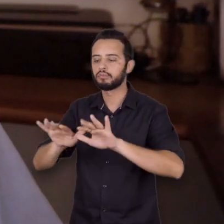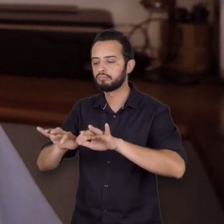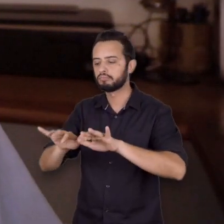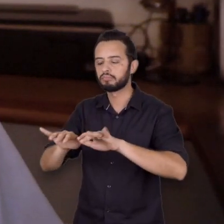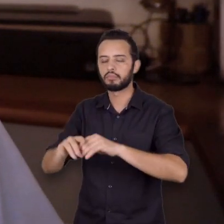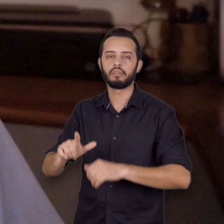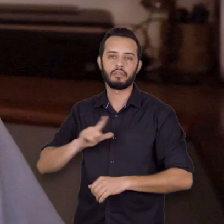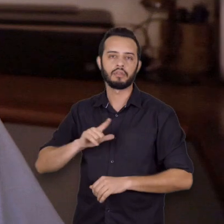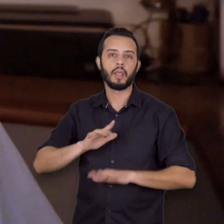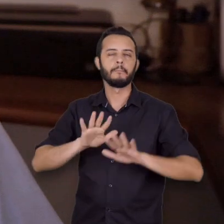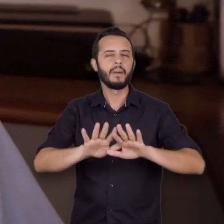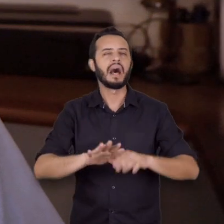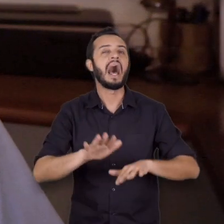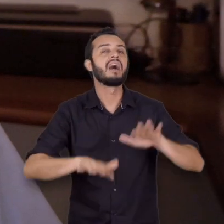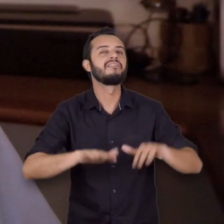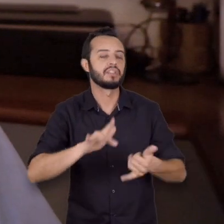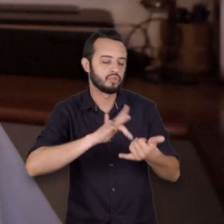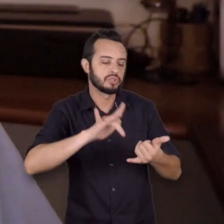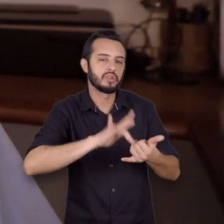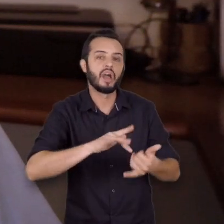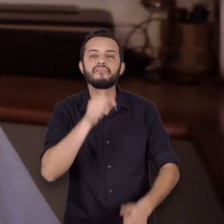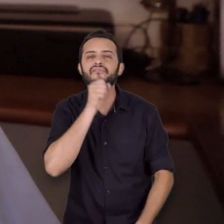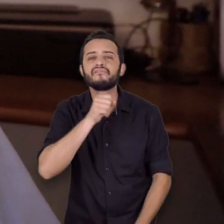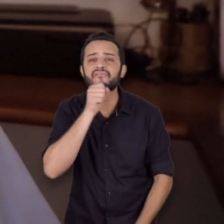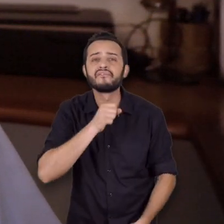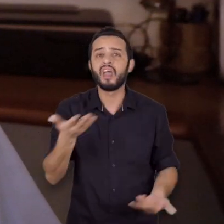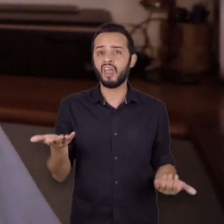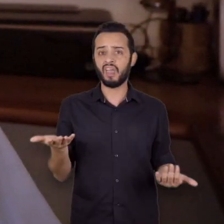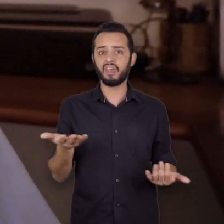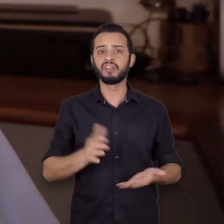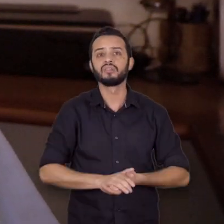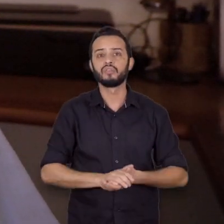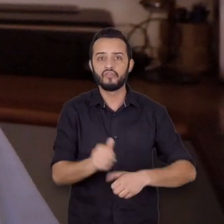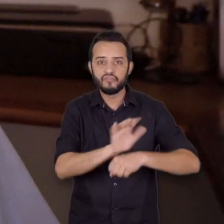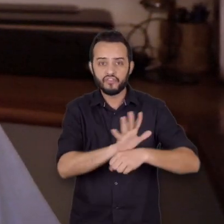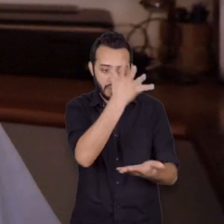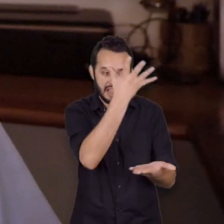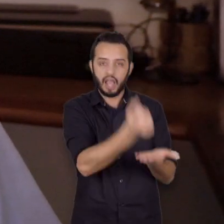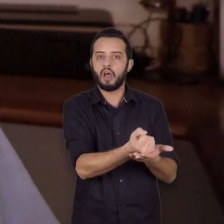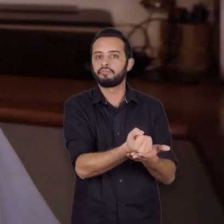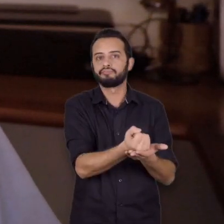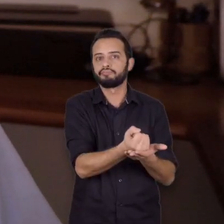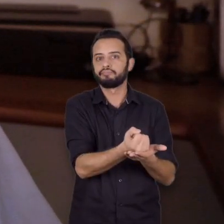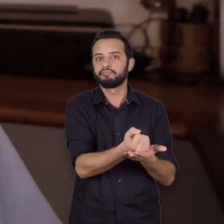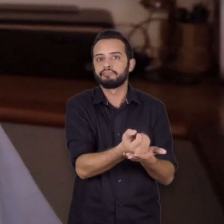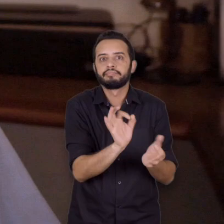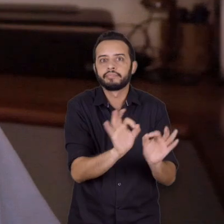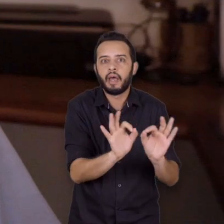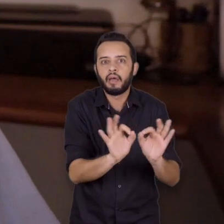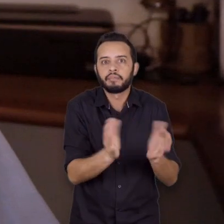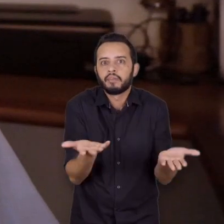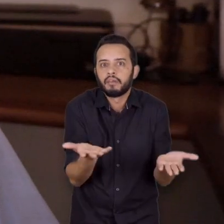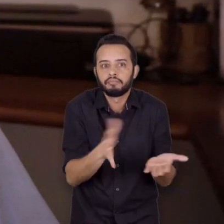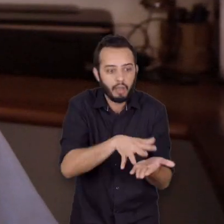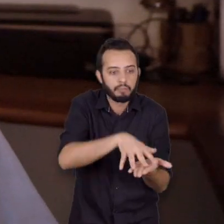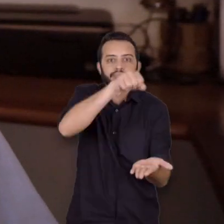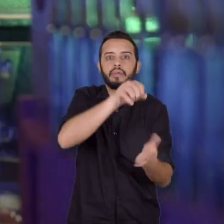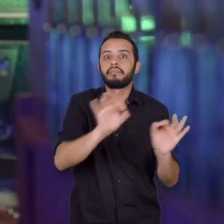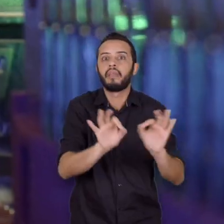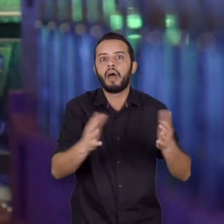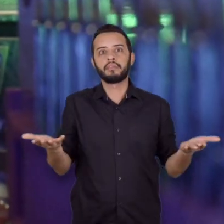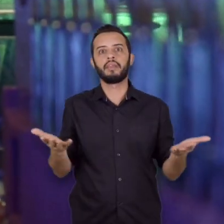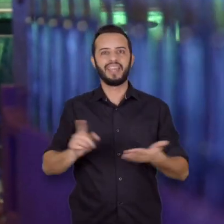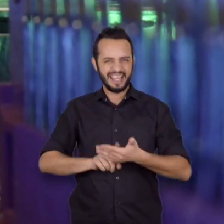etc. Mas esse celular provavelmente é velho, ele não consegue fazer uploads de vídeo, etc. E aí, então, não